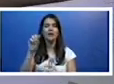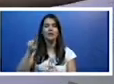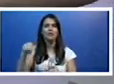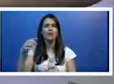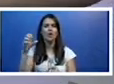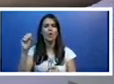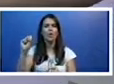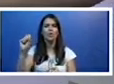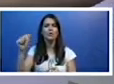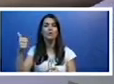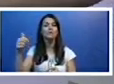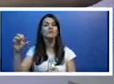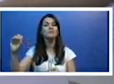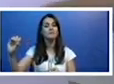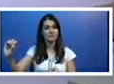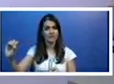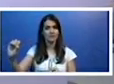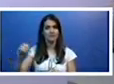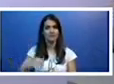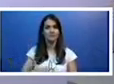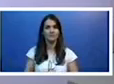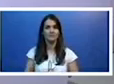Coloco aqui no lugar de tangente de 39.